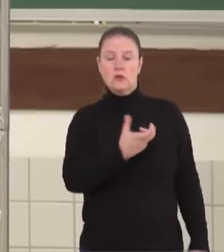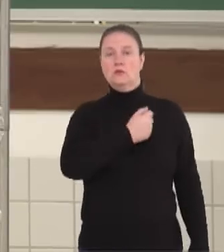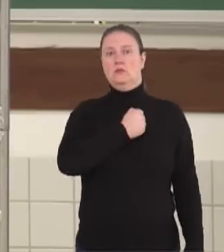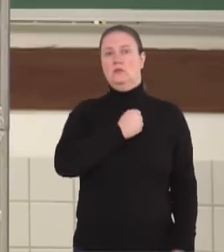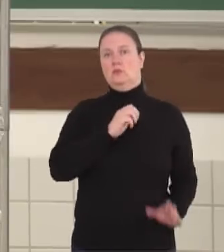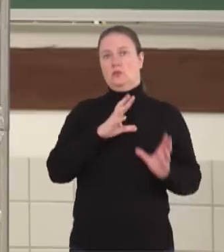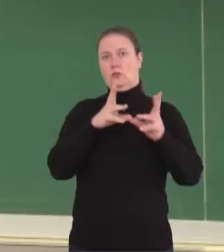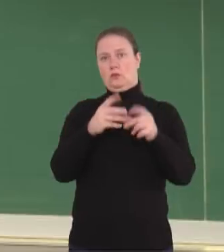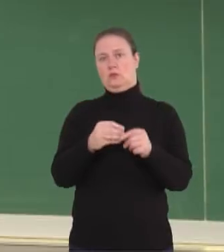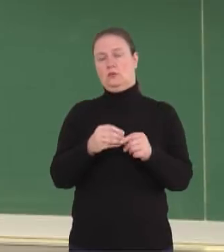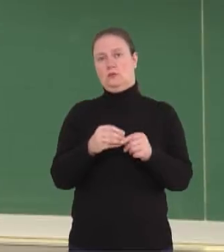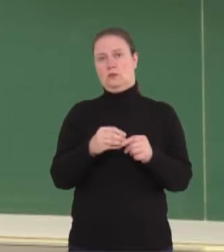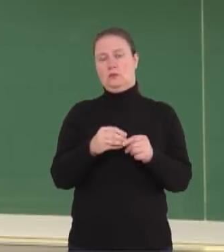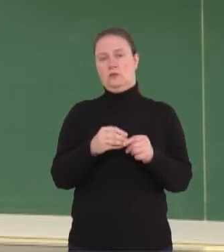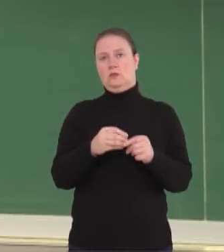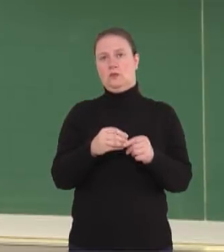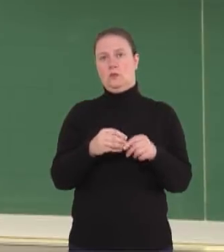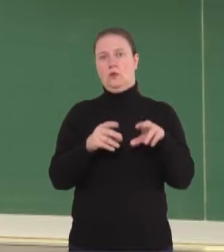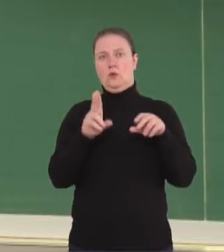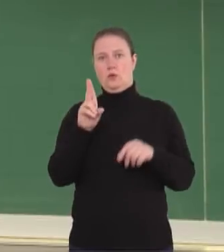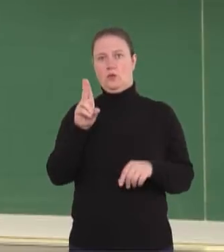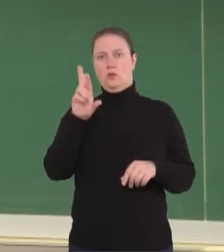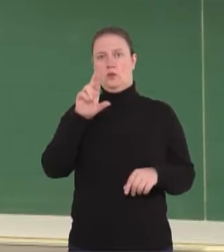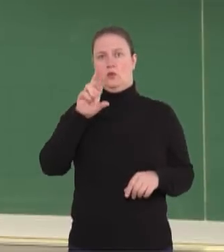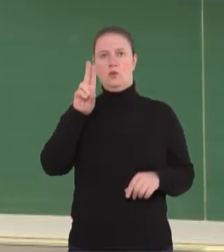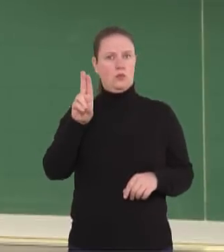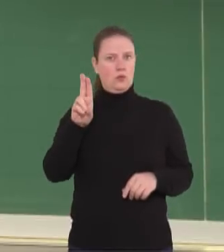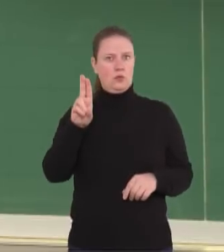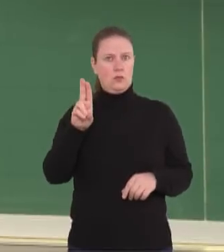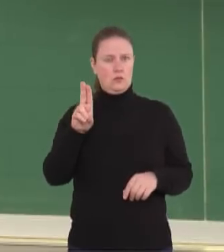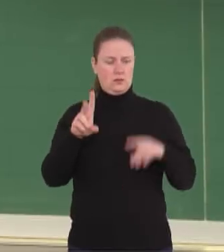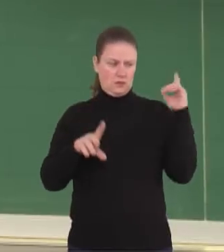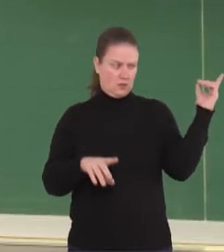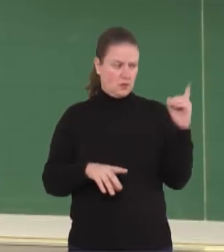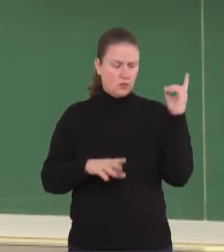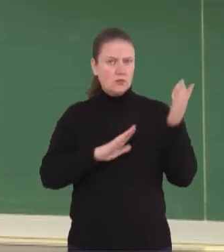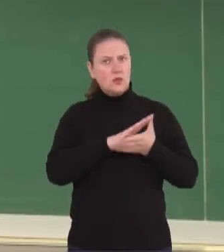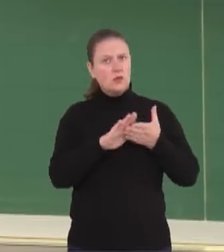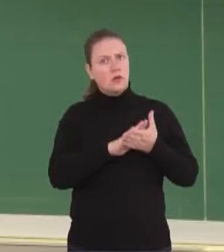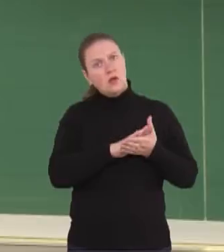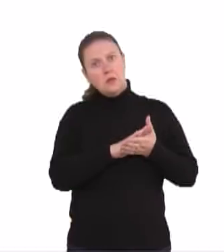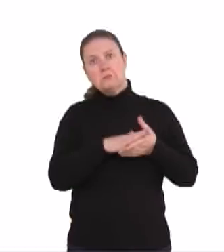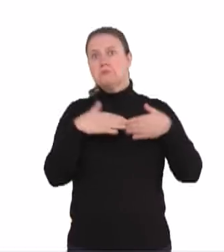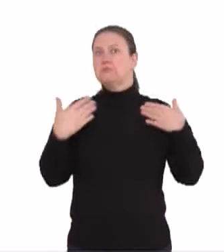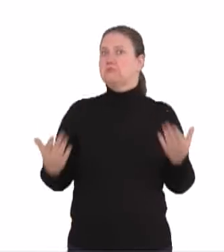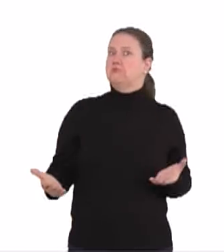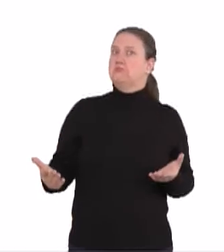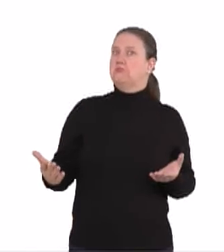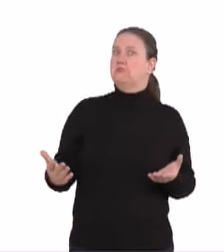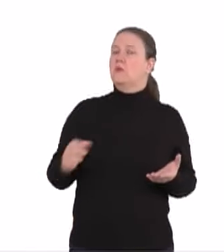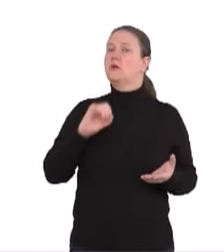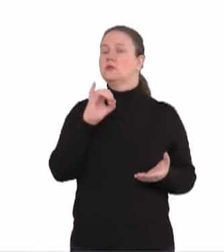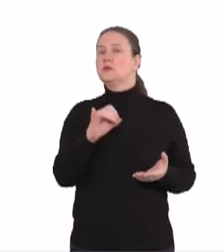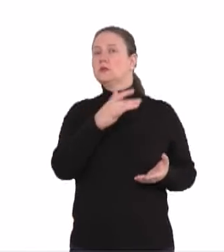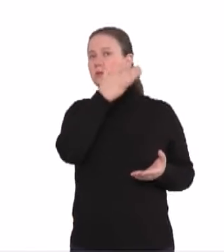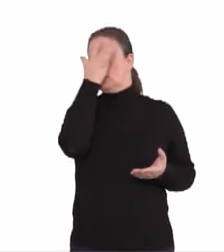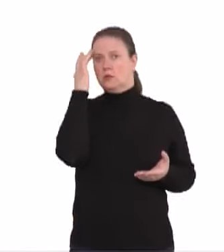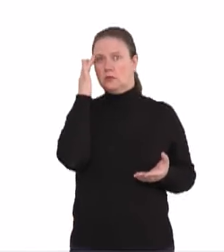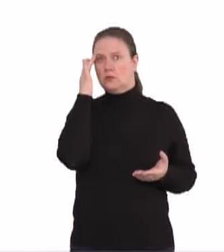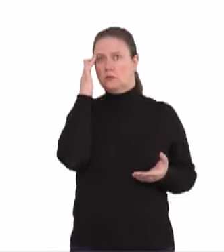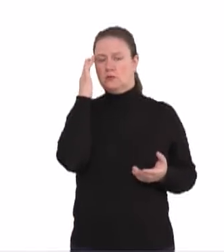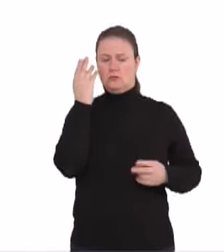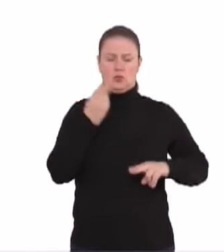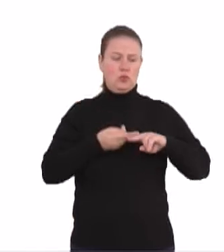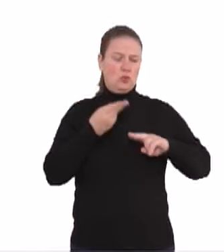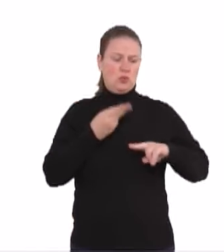situação, certo? Então, será que o Uru era deus de nada? Né? Então, será que as pessoas podem se considerar